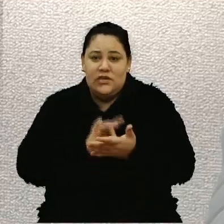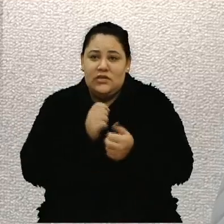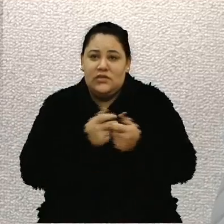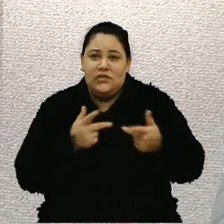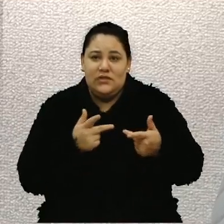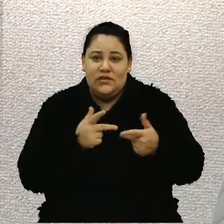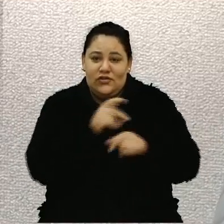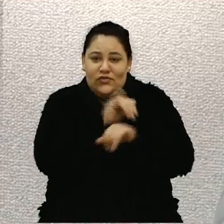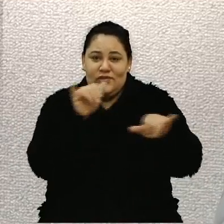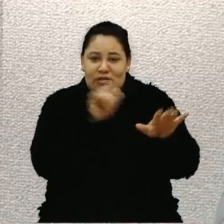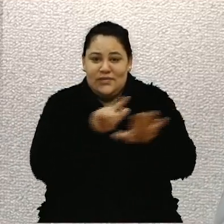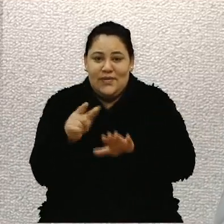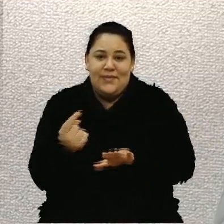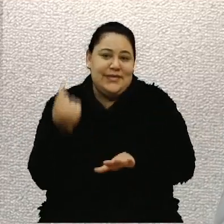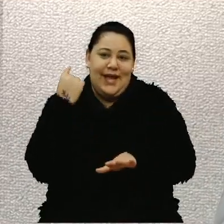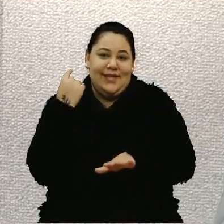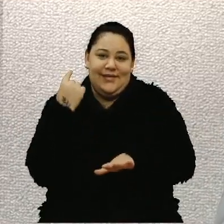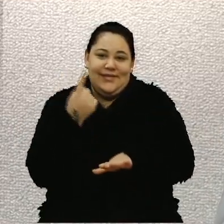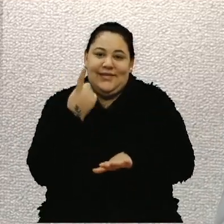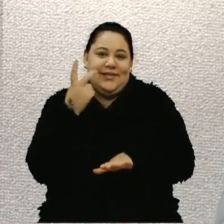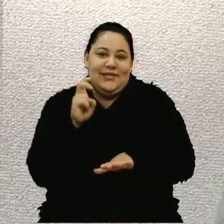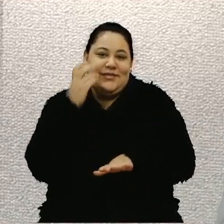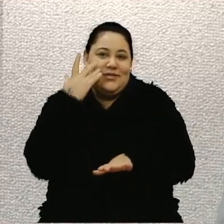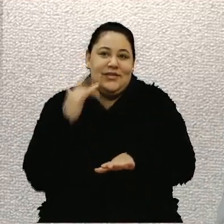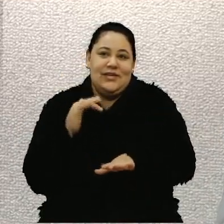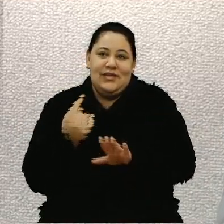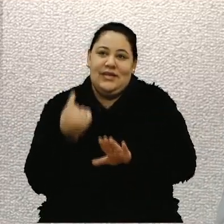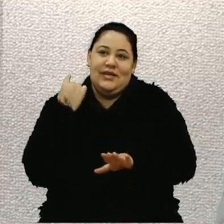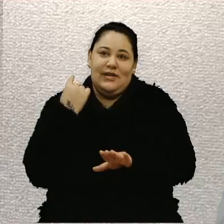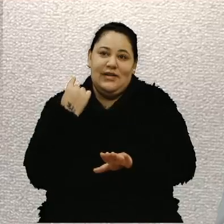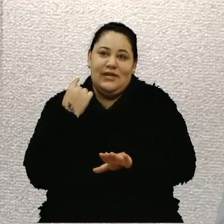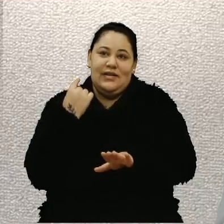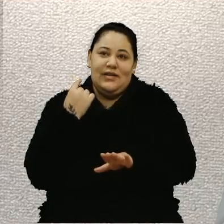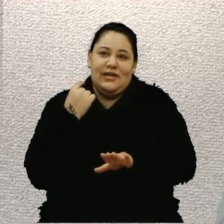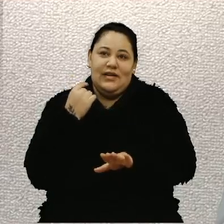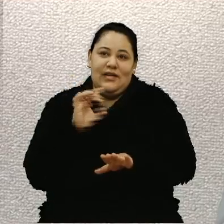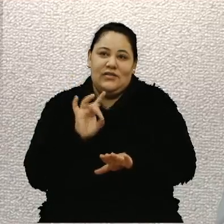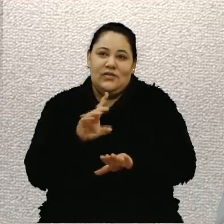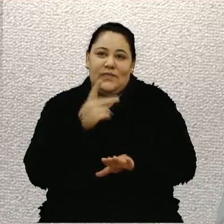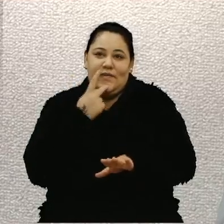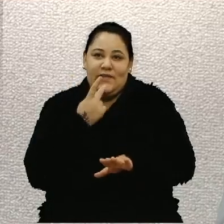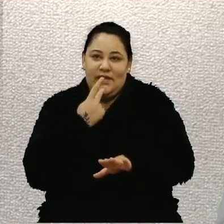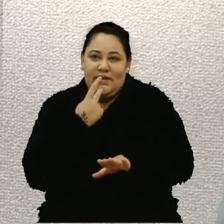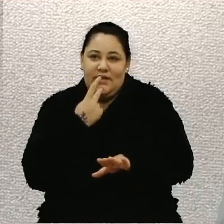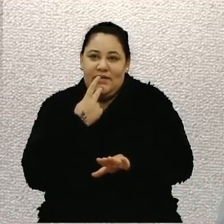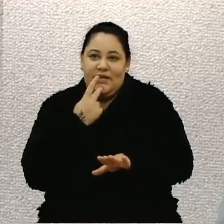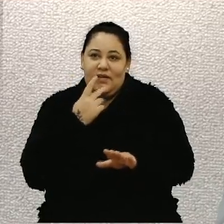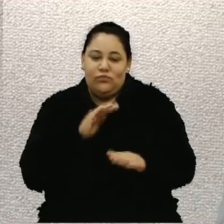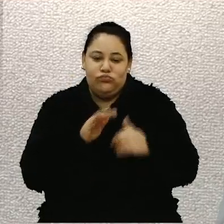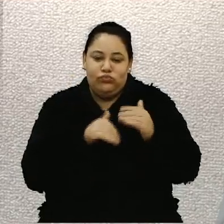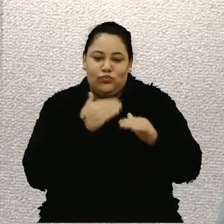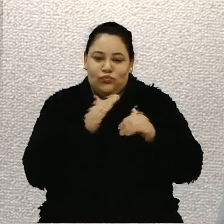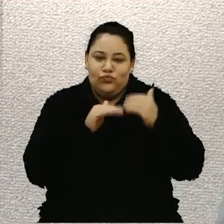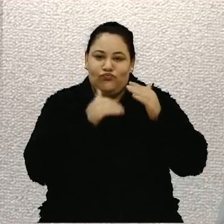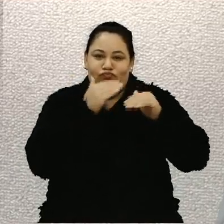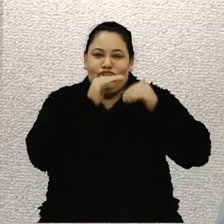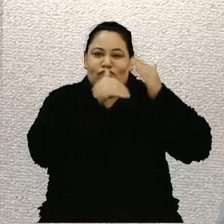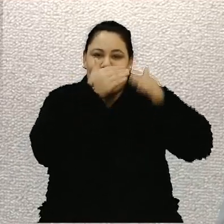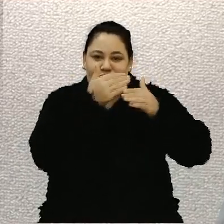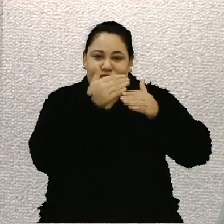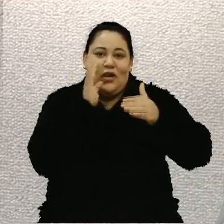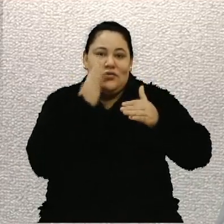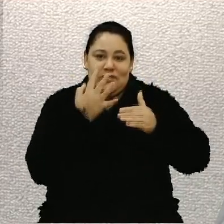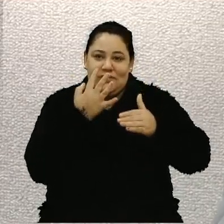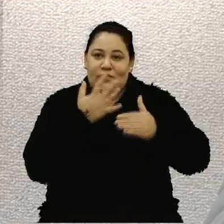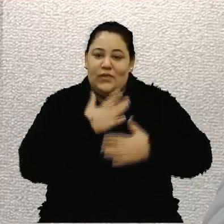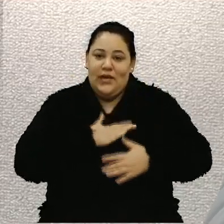semana passada, semana retrasada, então... Obrigado, vereador. Só para lhe dizer que o processo está em andamento. Vamos ter um